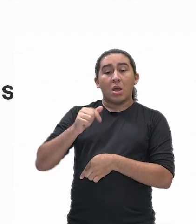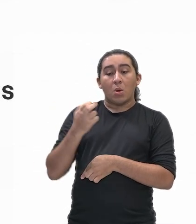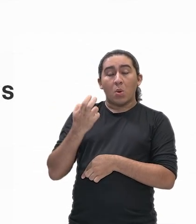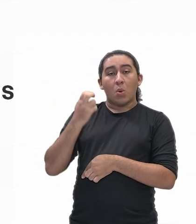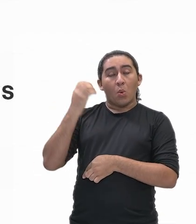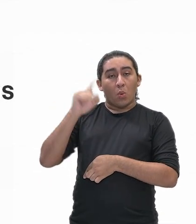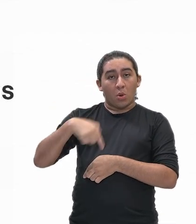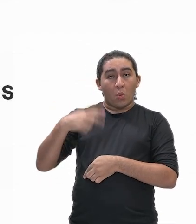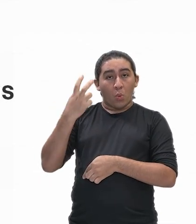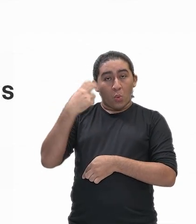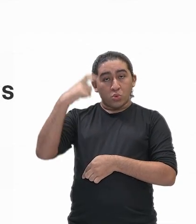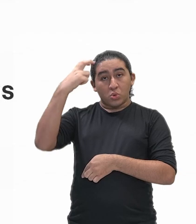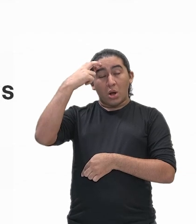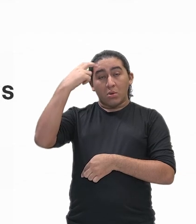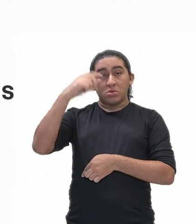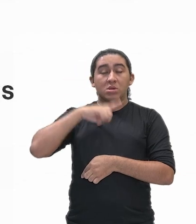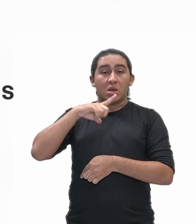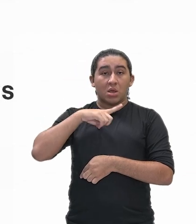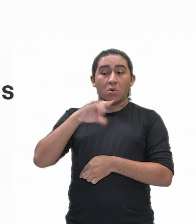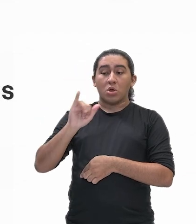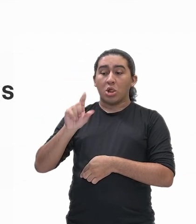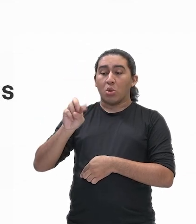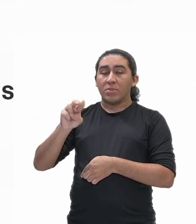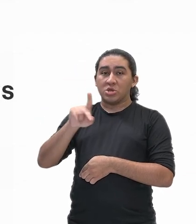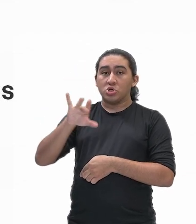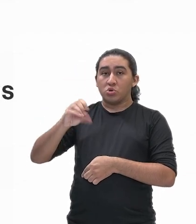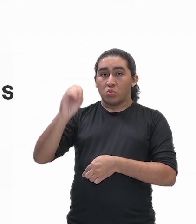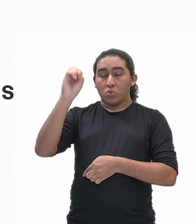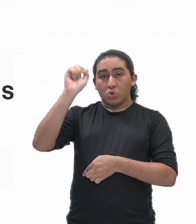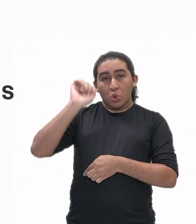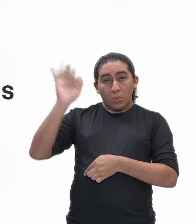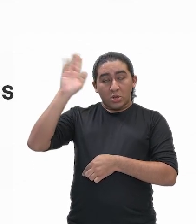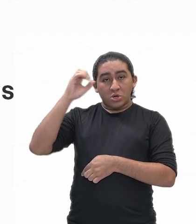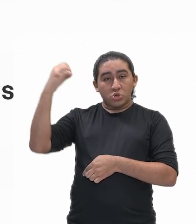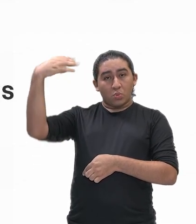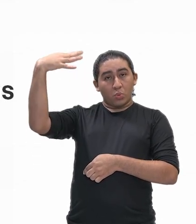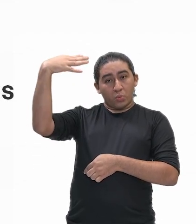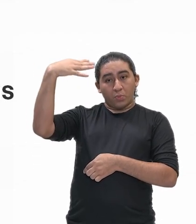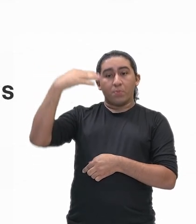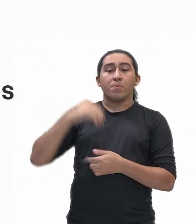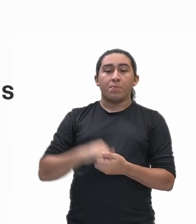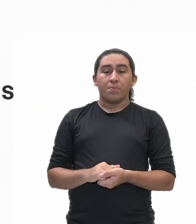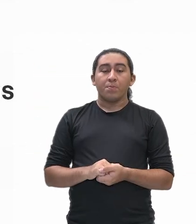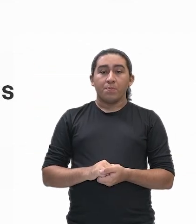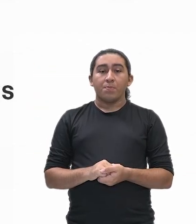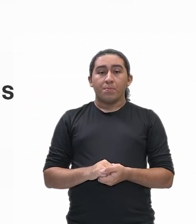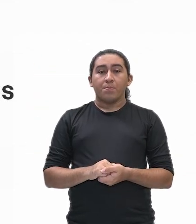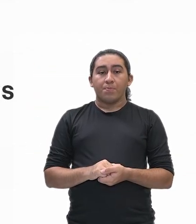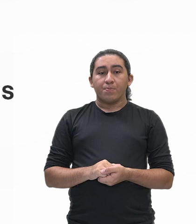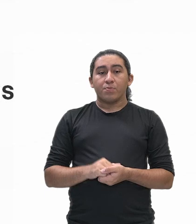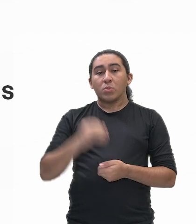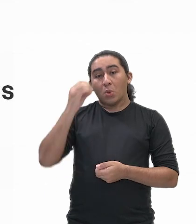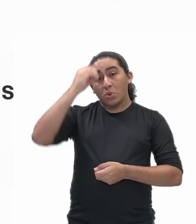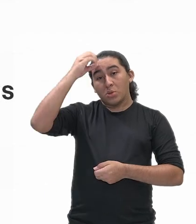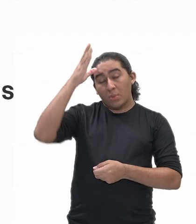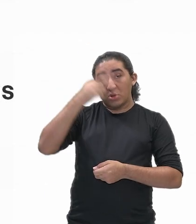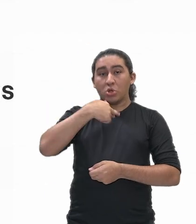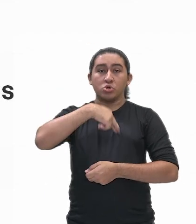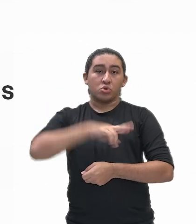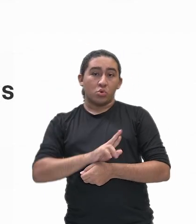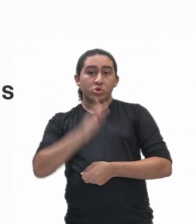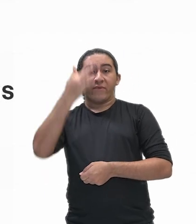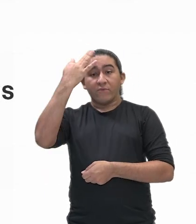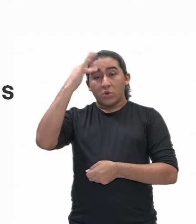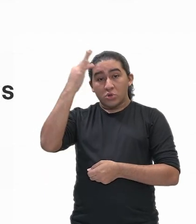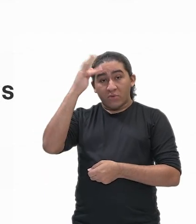cultural, que aí nós temos o Iluminismo. Vejam aí. Os conhecimentos religioso e